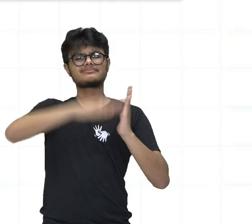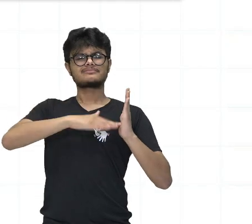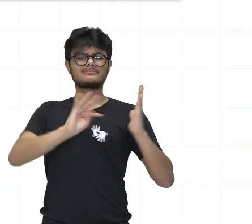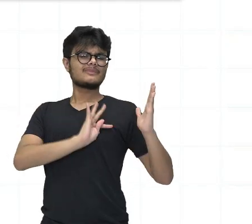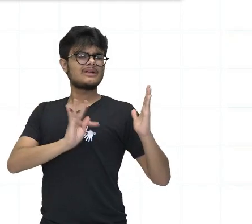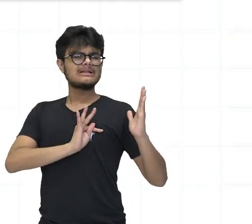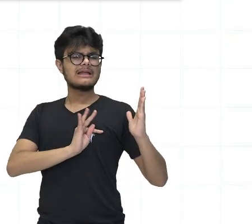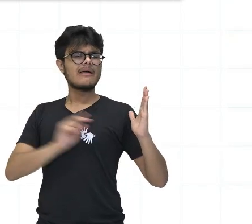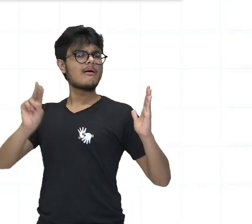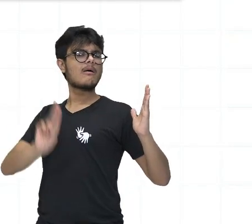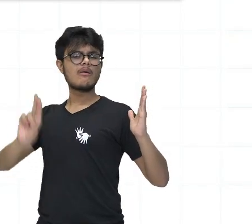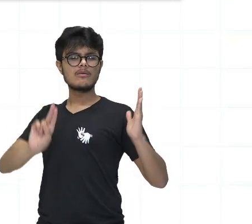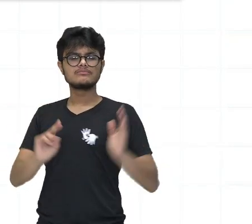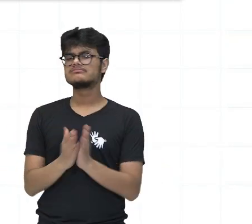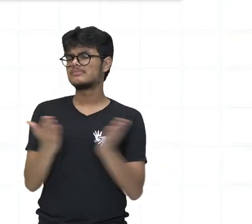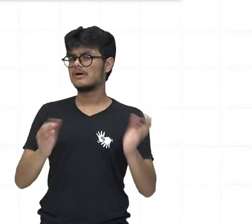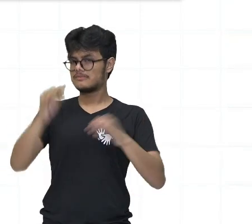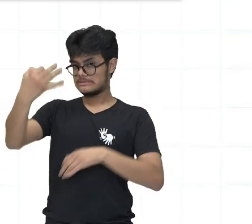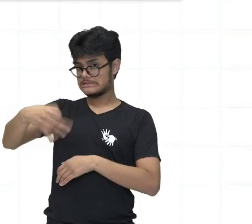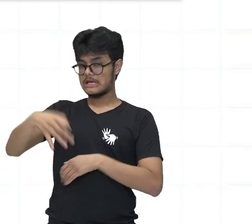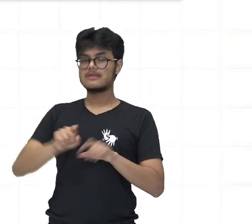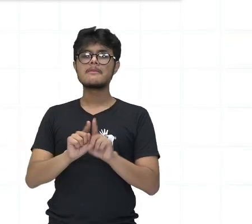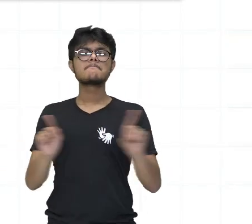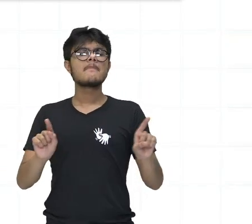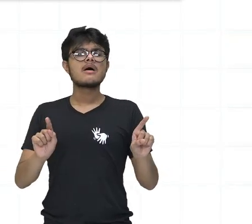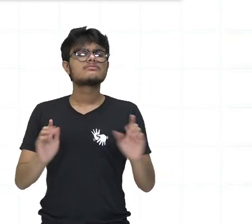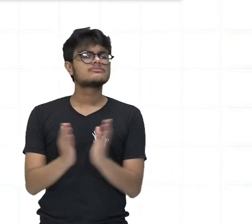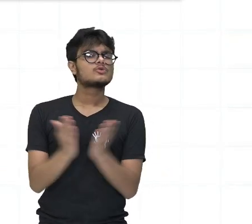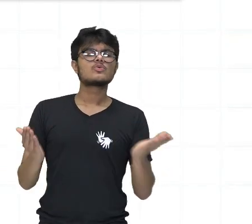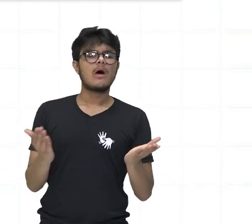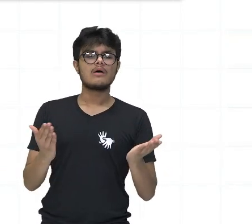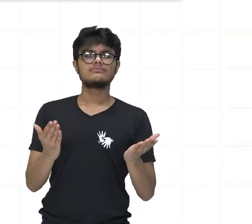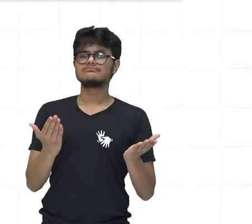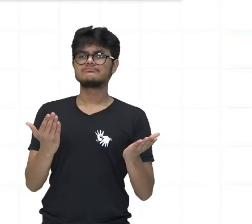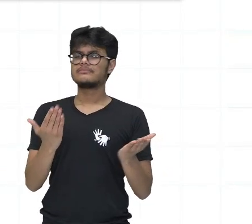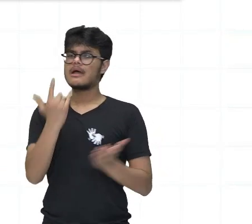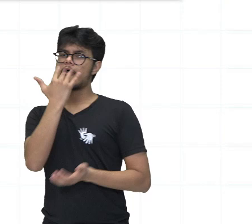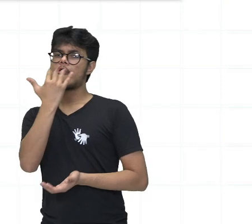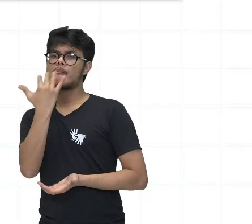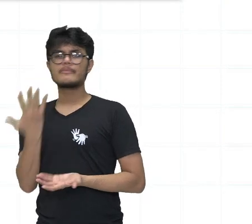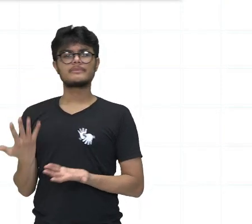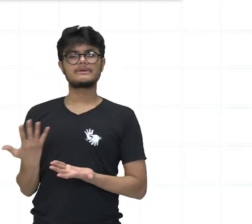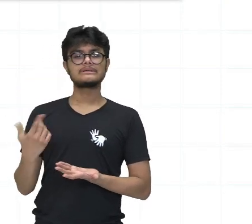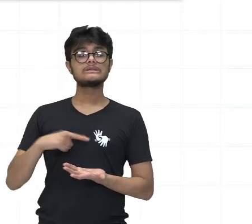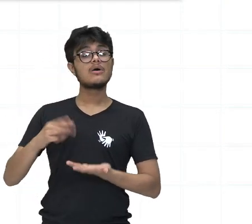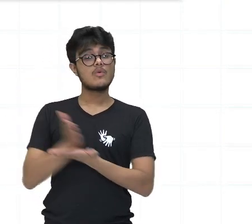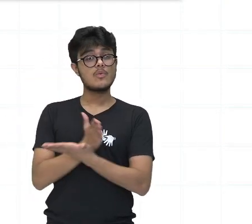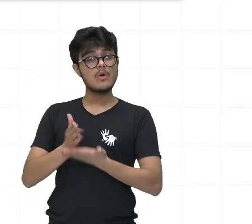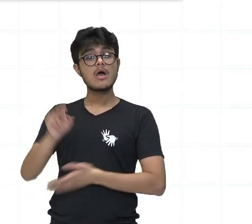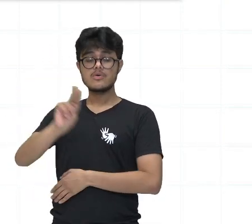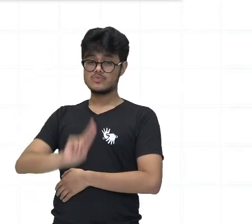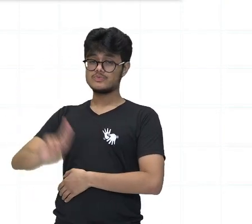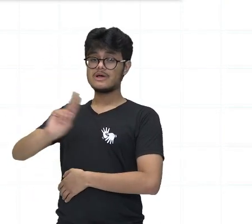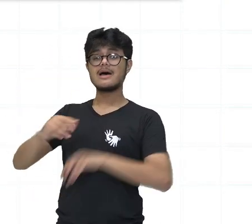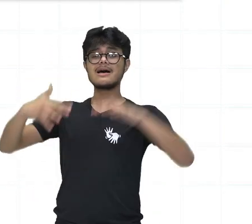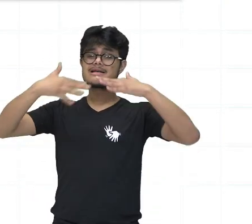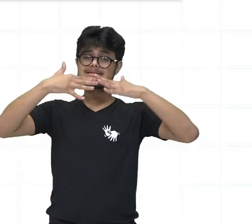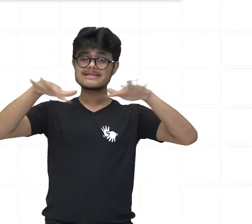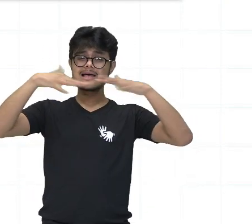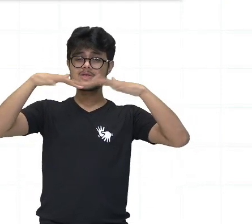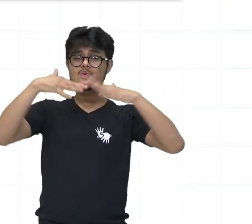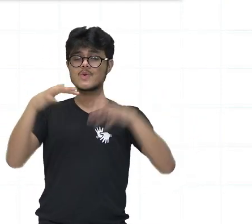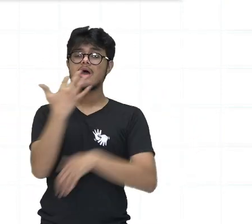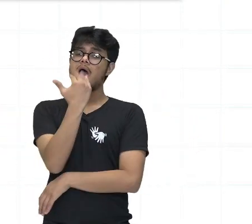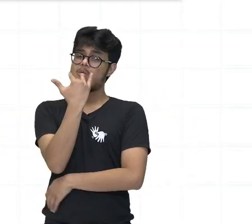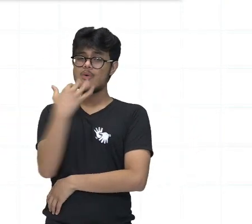técnicas? A técnica foi o afresco. E ele utilizou, foi a tinta? A tinta foram pigmentos naturais. E o que vem ser